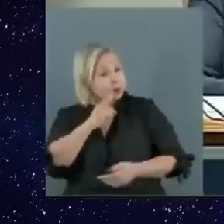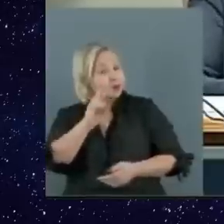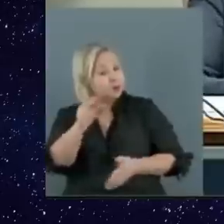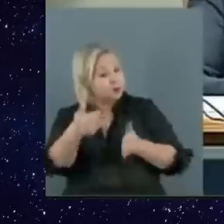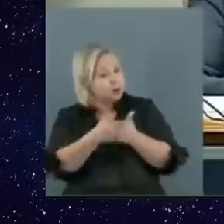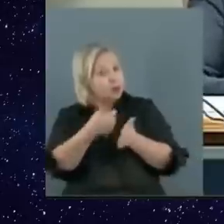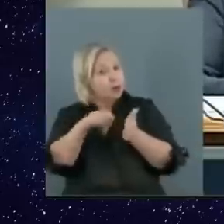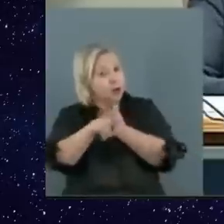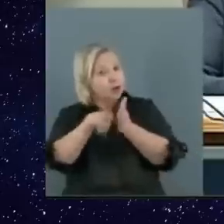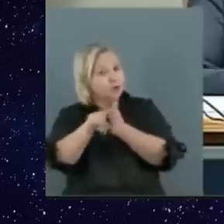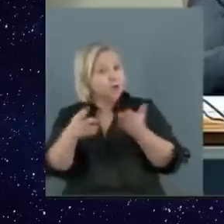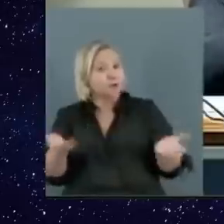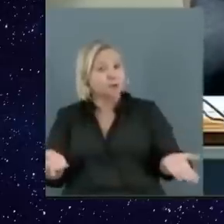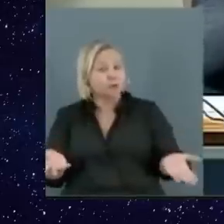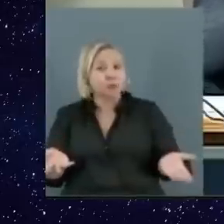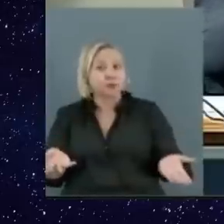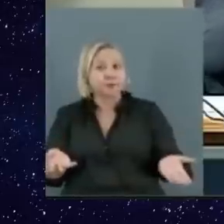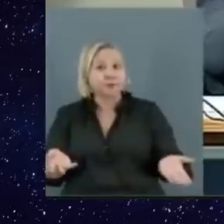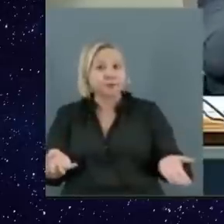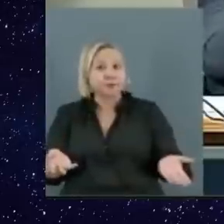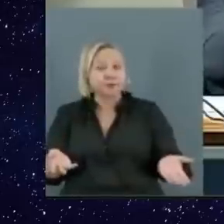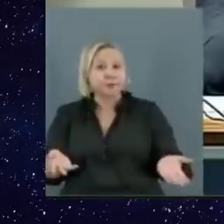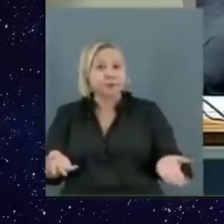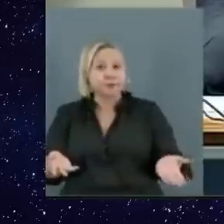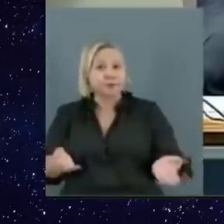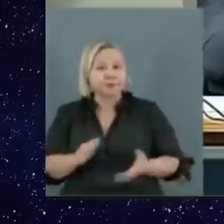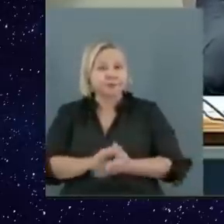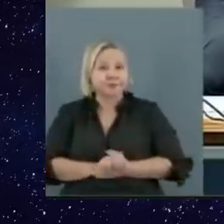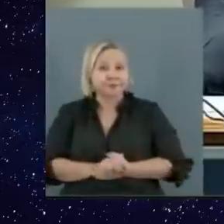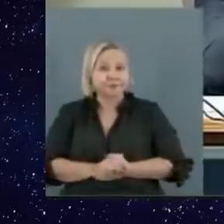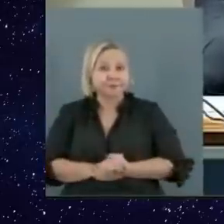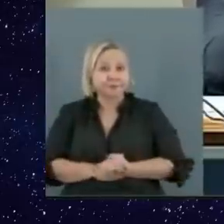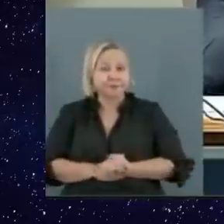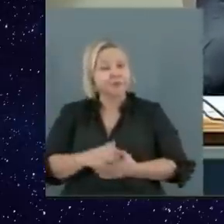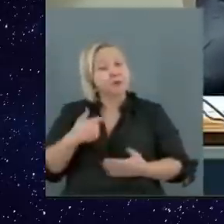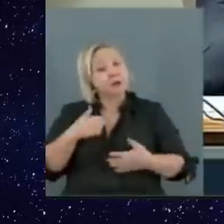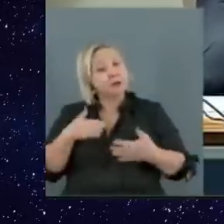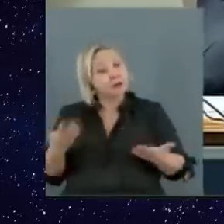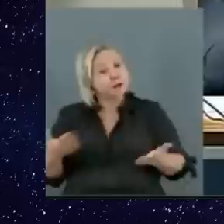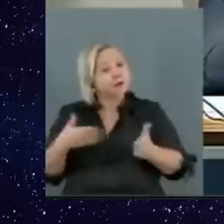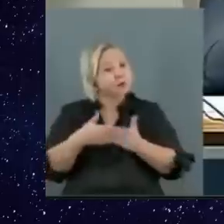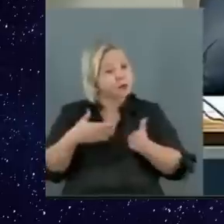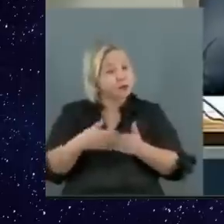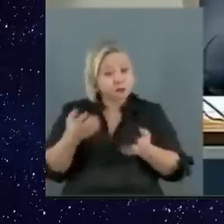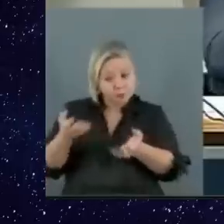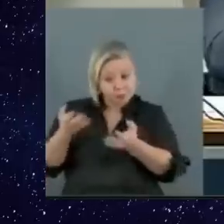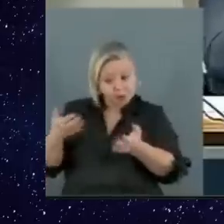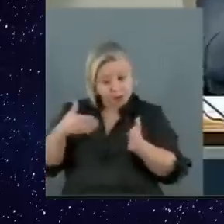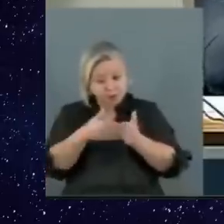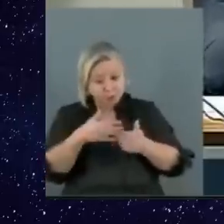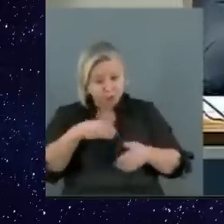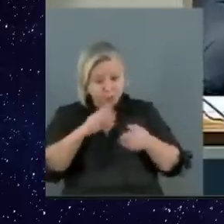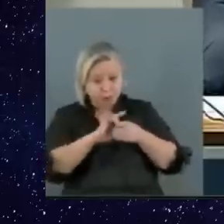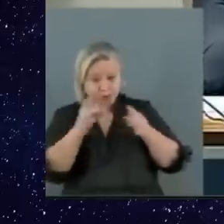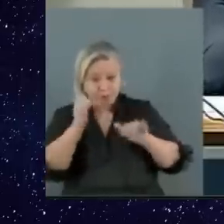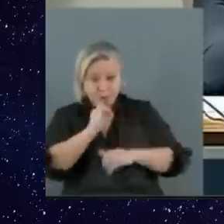não. Tá sendo, mas é eu que vou dizer que isso é violação da minha liberdade de expressão. Eu quero consignar isso. Qual foi a pergunta esquisita?